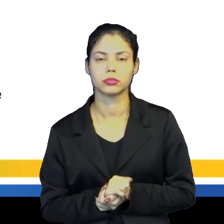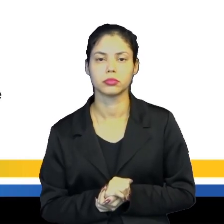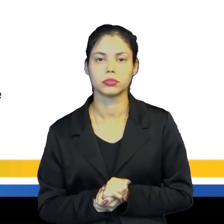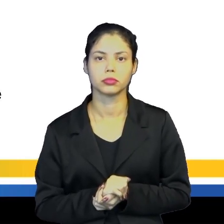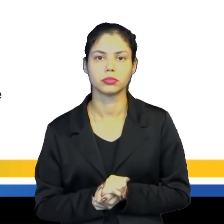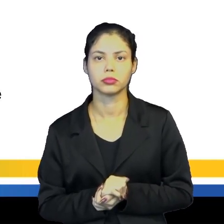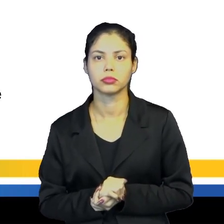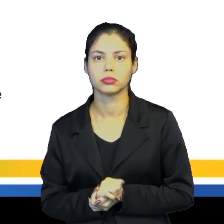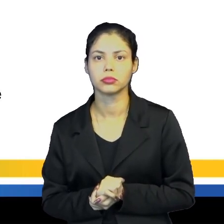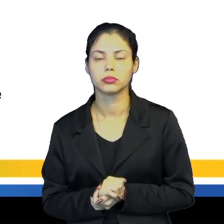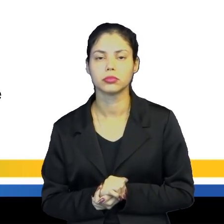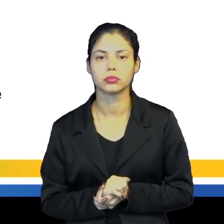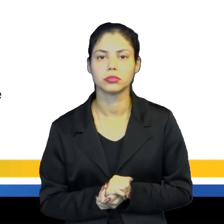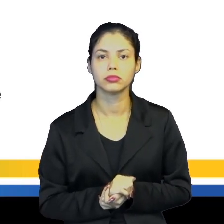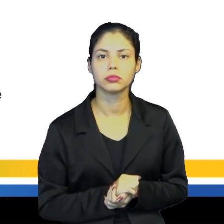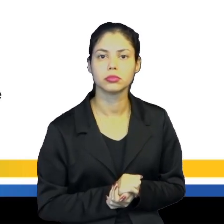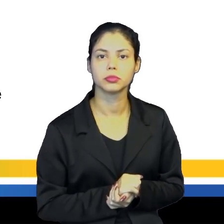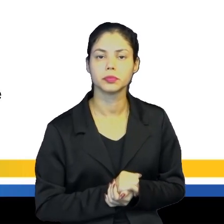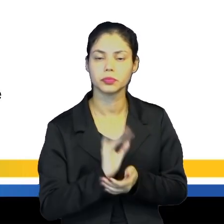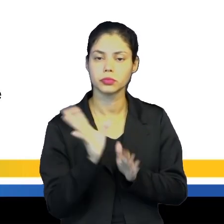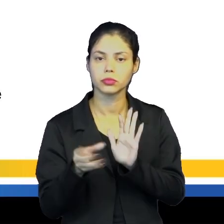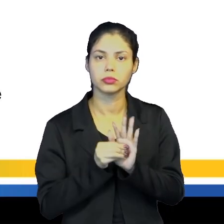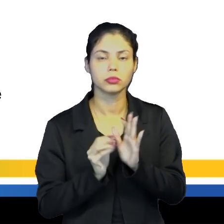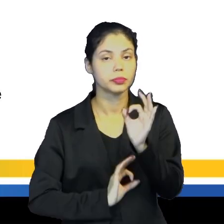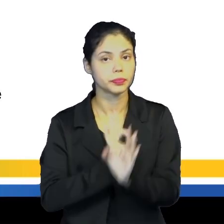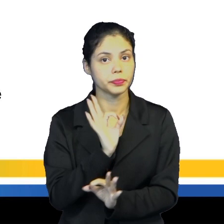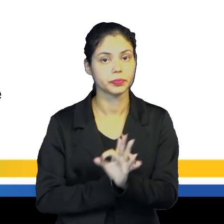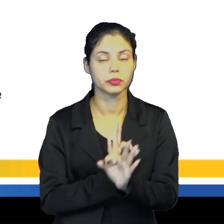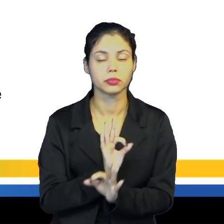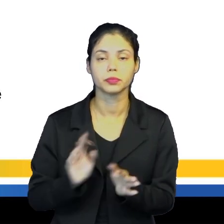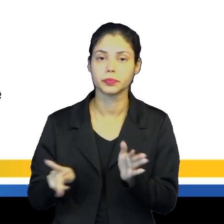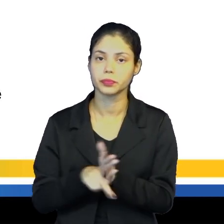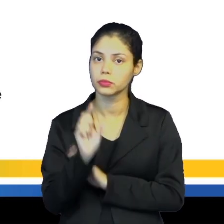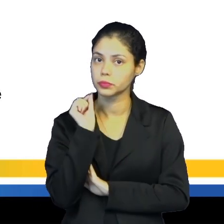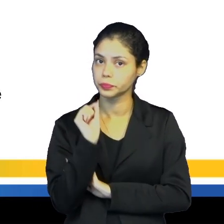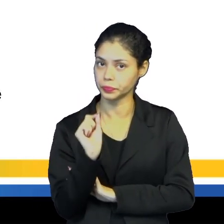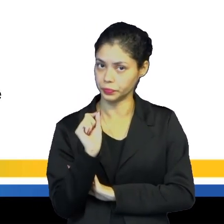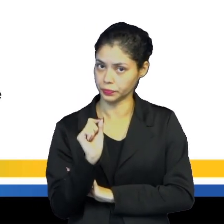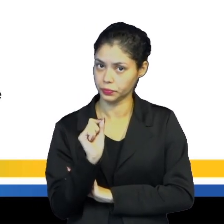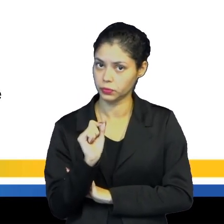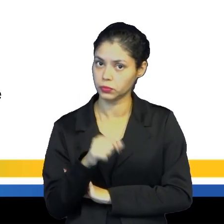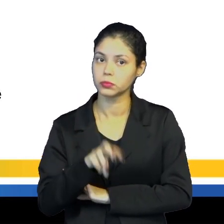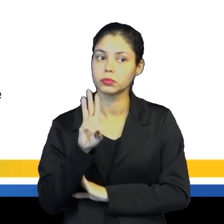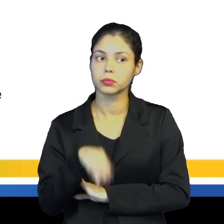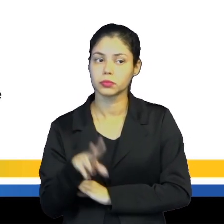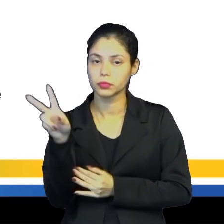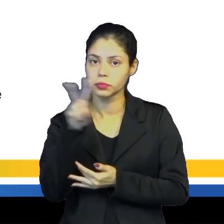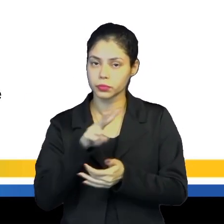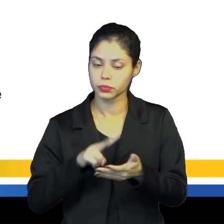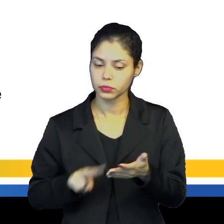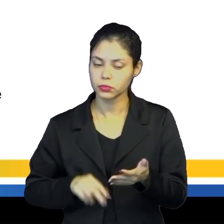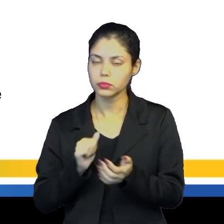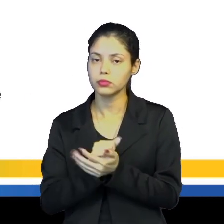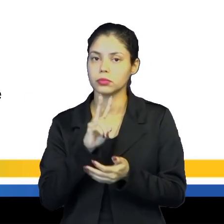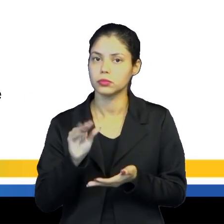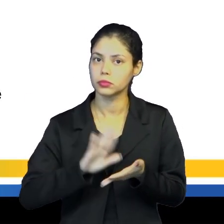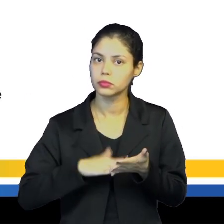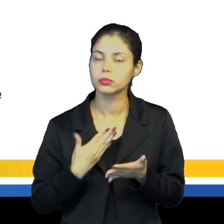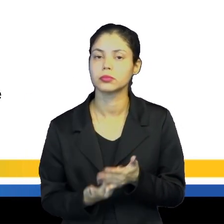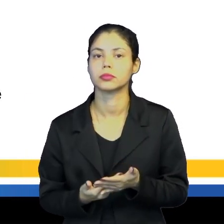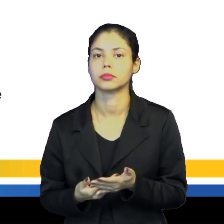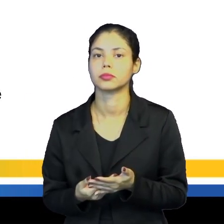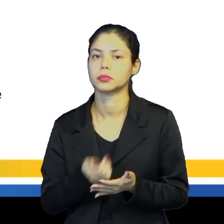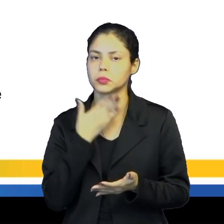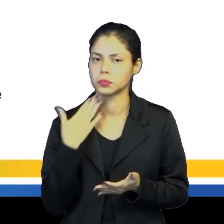tá? Então, coloquem as suas organizações para que quem for ler vai interpretar